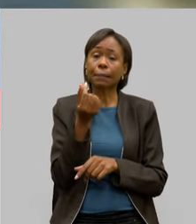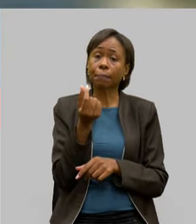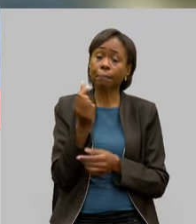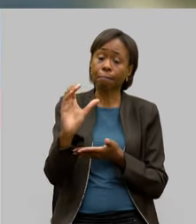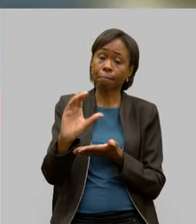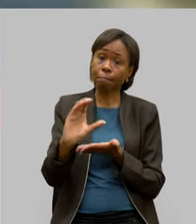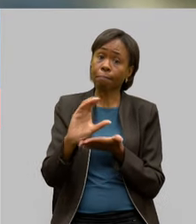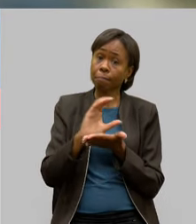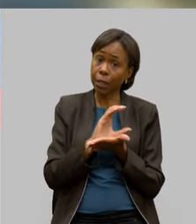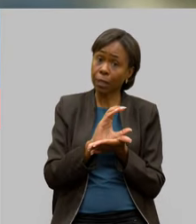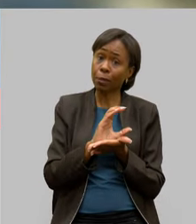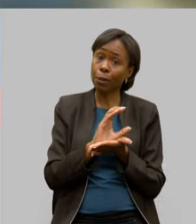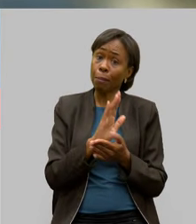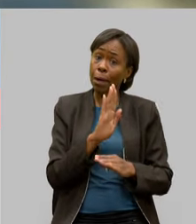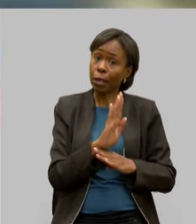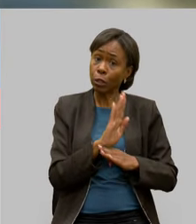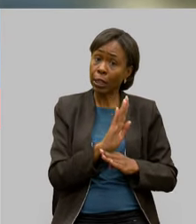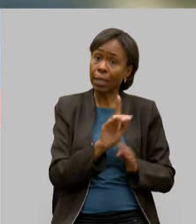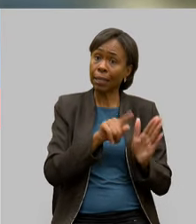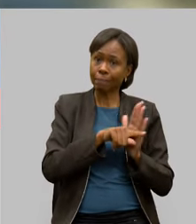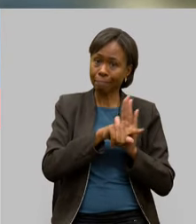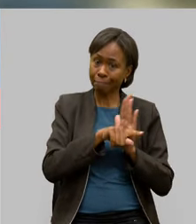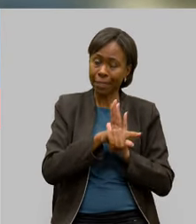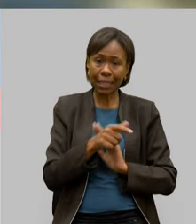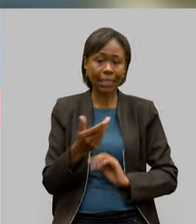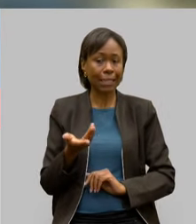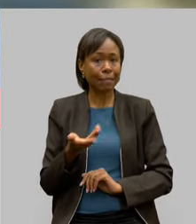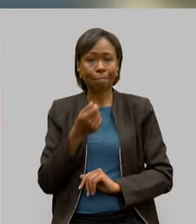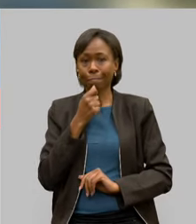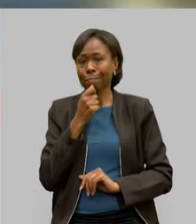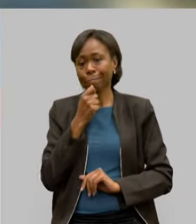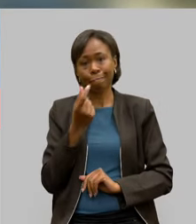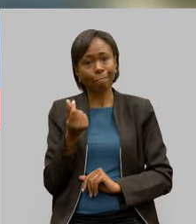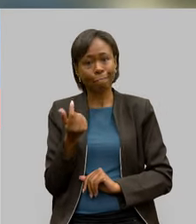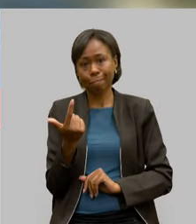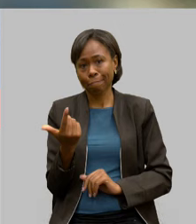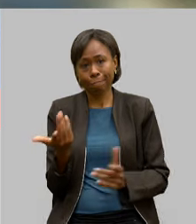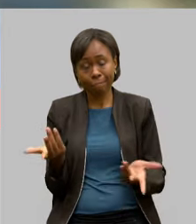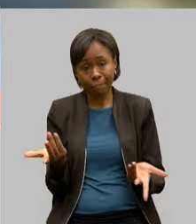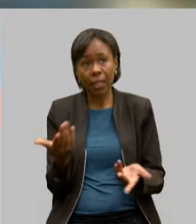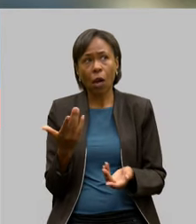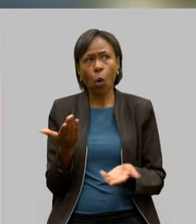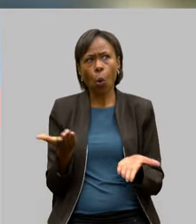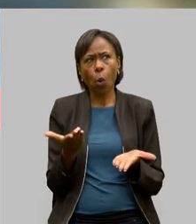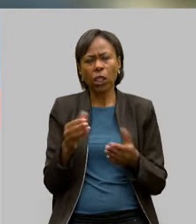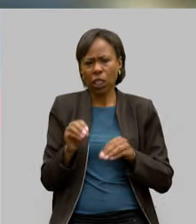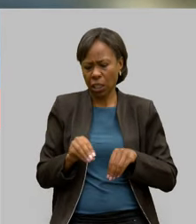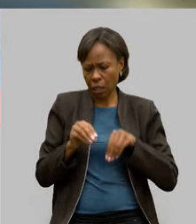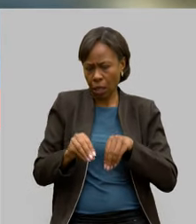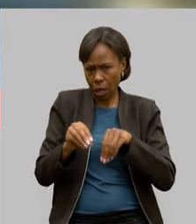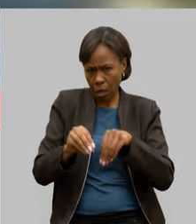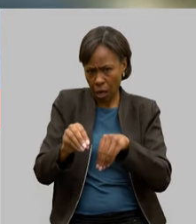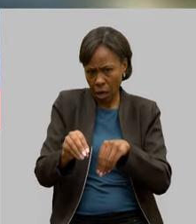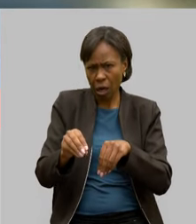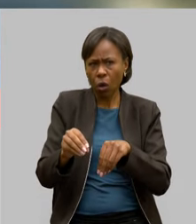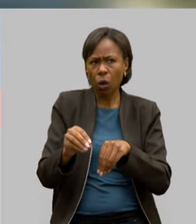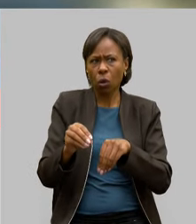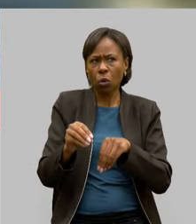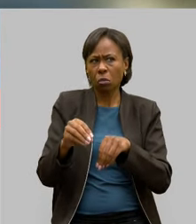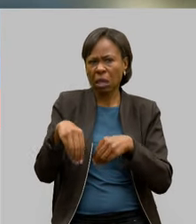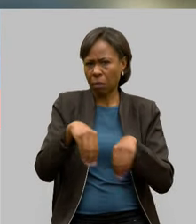nossas pesquisas porque ainda não temos né o hoje na área agrícola se eu enviar um projeto para fapemig